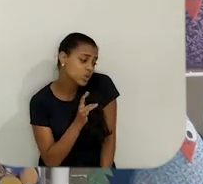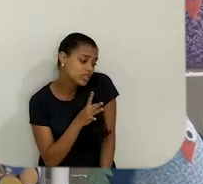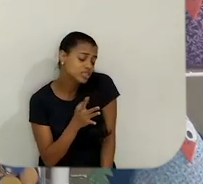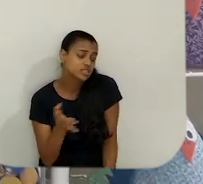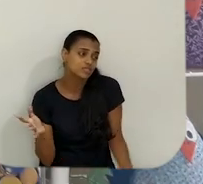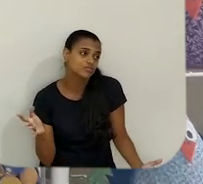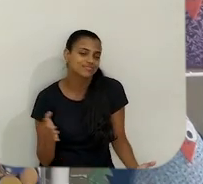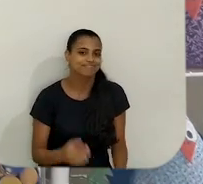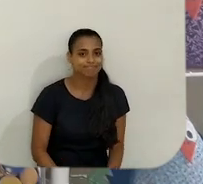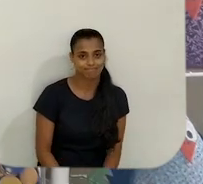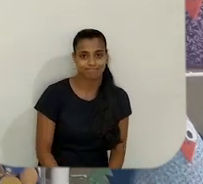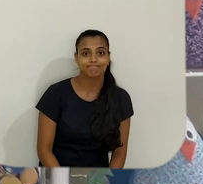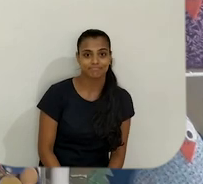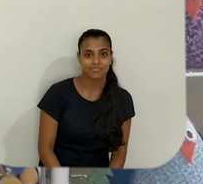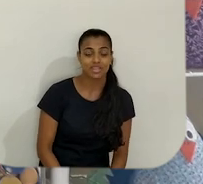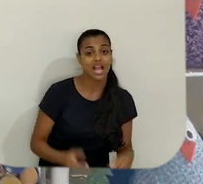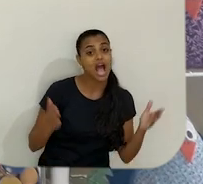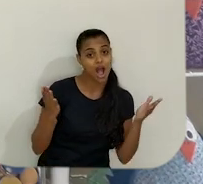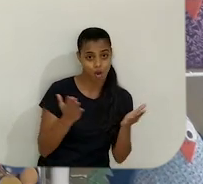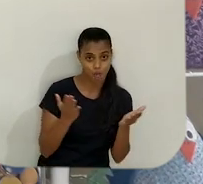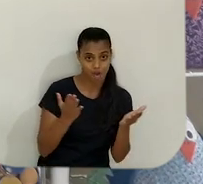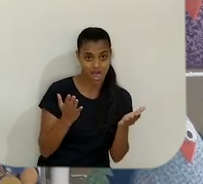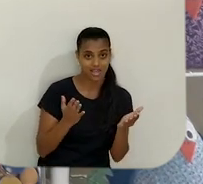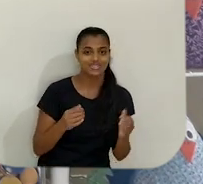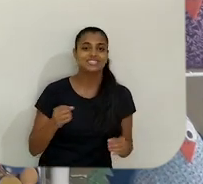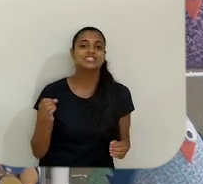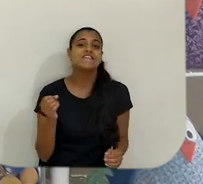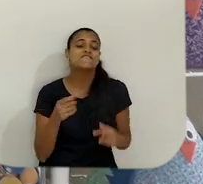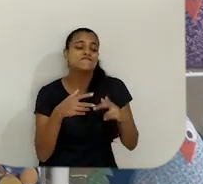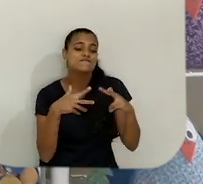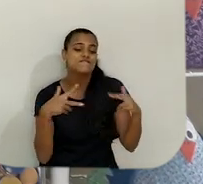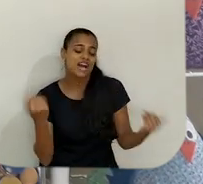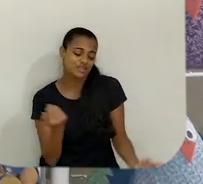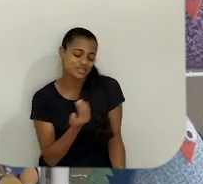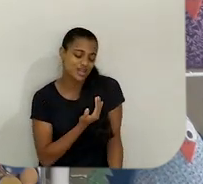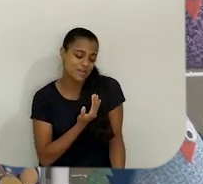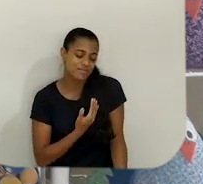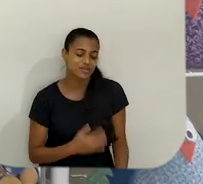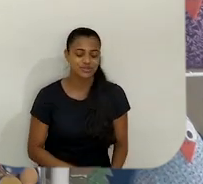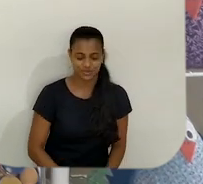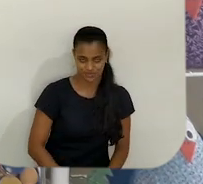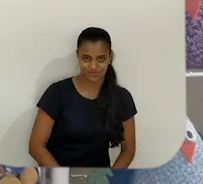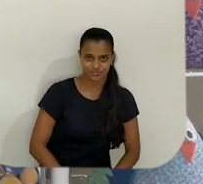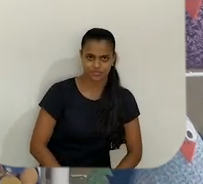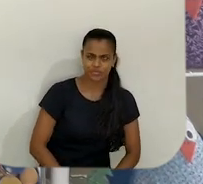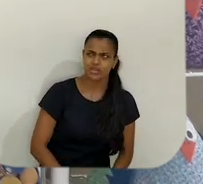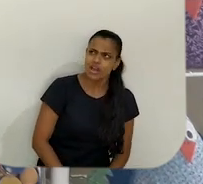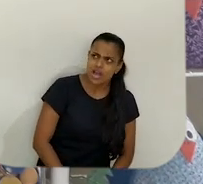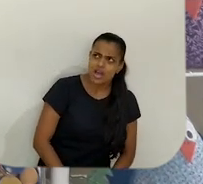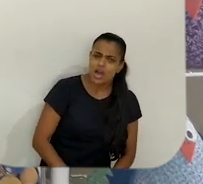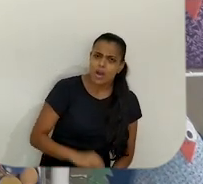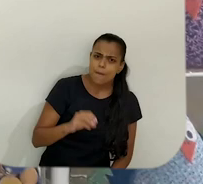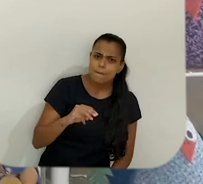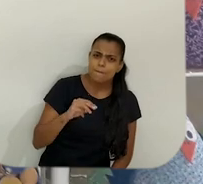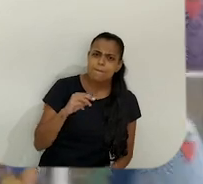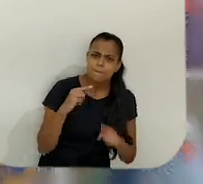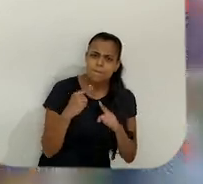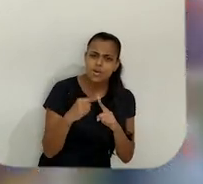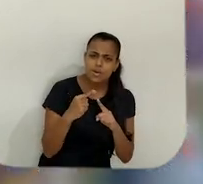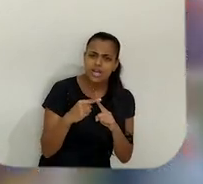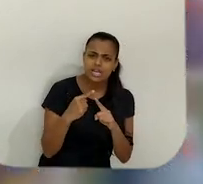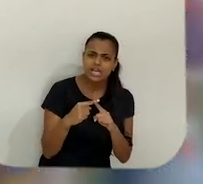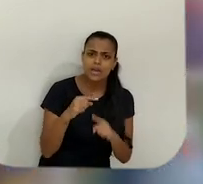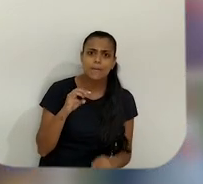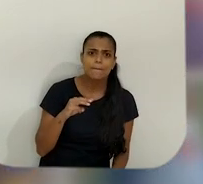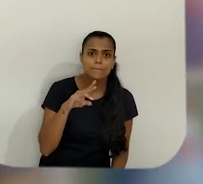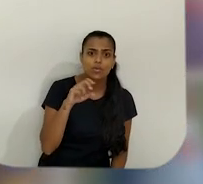onde ele podia a repousar com tranquilidade mas o que será que levou um entrar no edifício